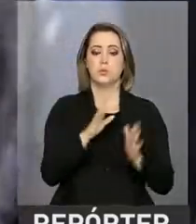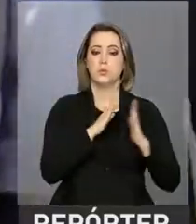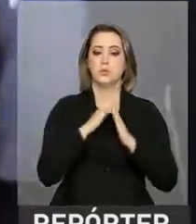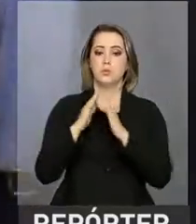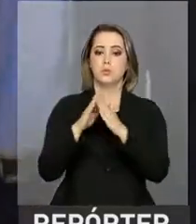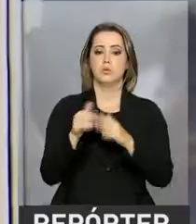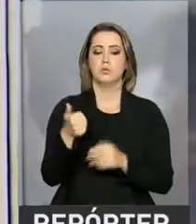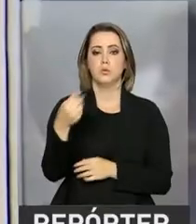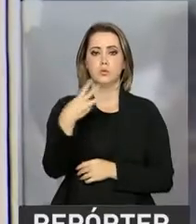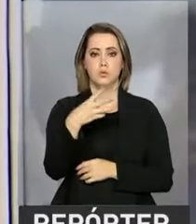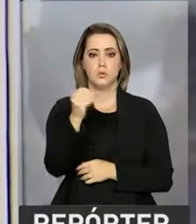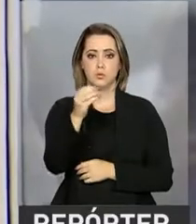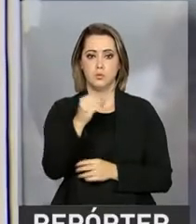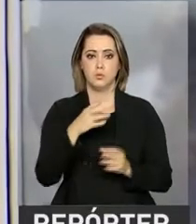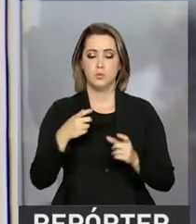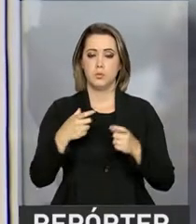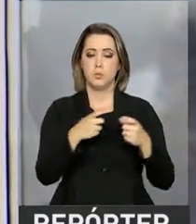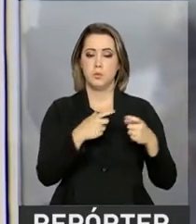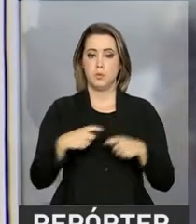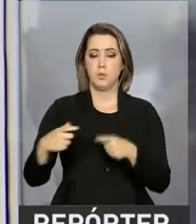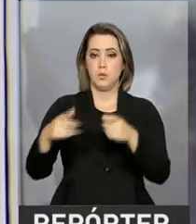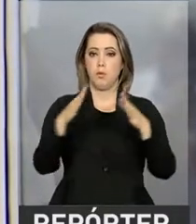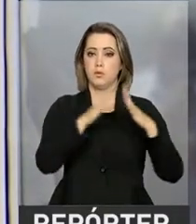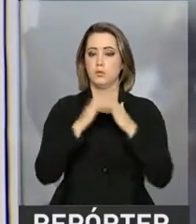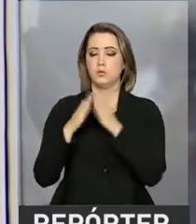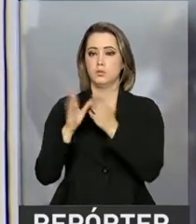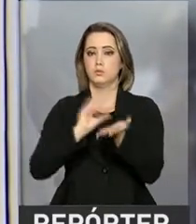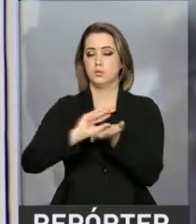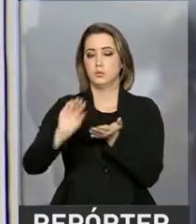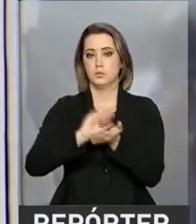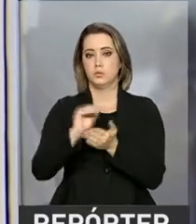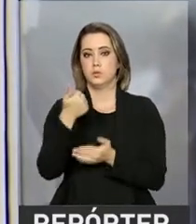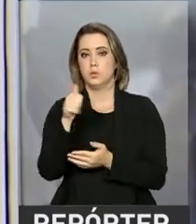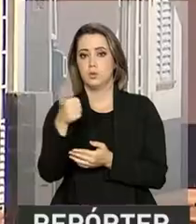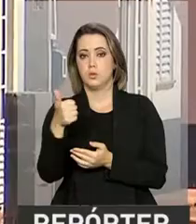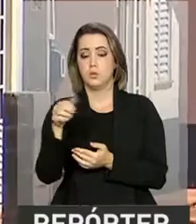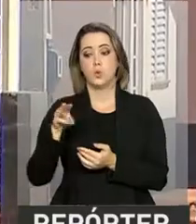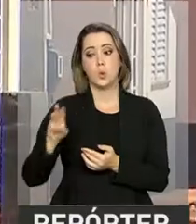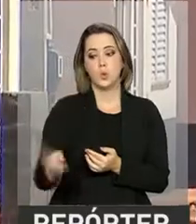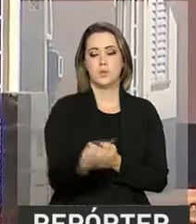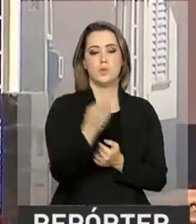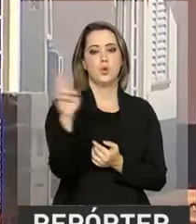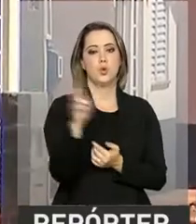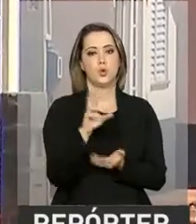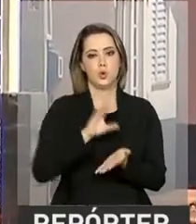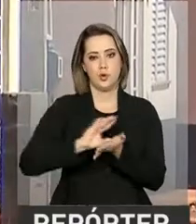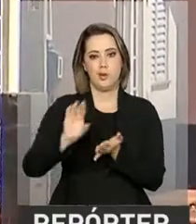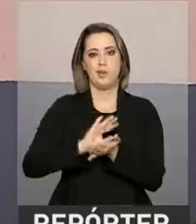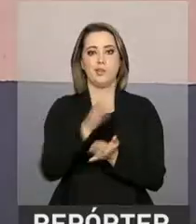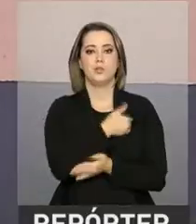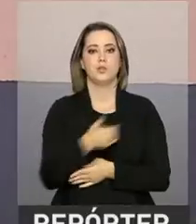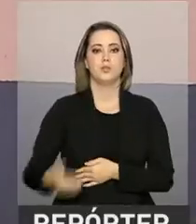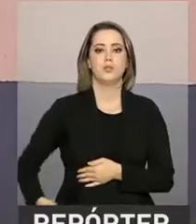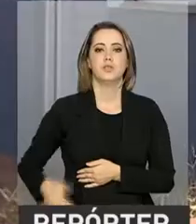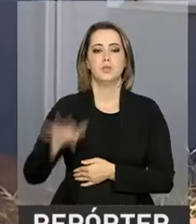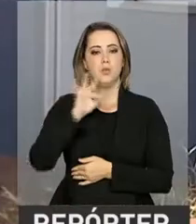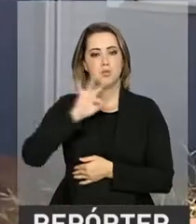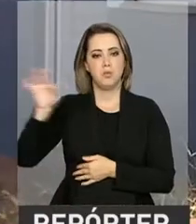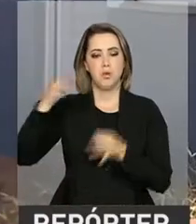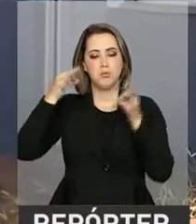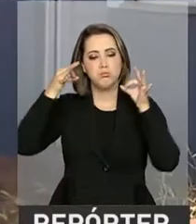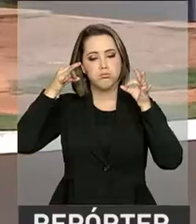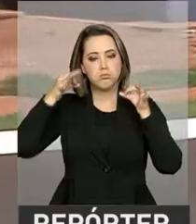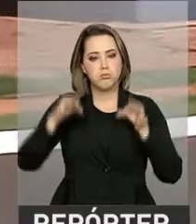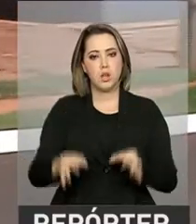com 1.300 unidades, recebeu investimentos de 111 milhões de reais do governo federal e tem água, esgoto,